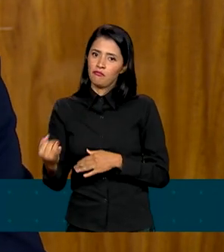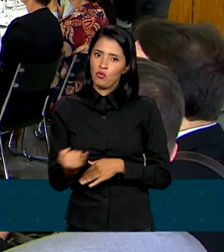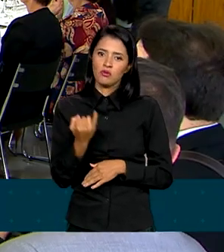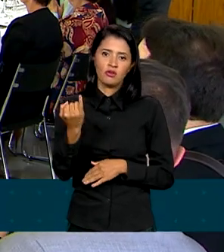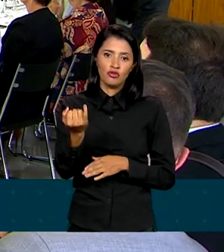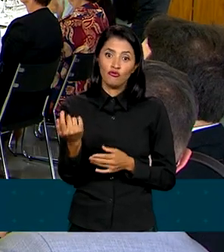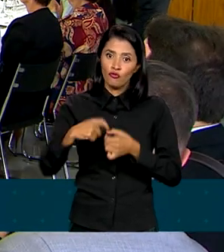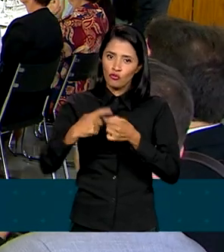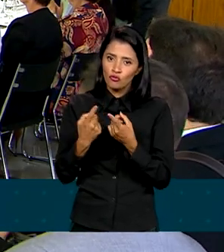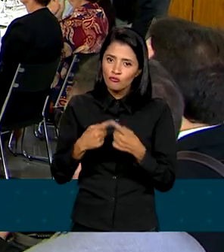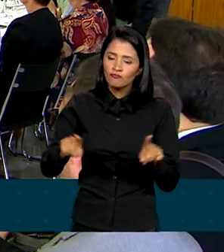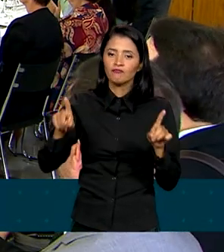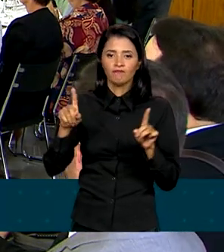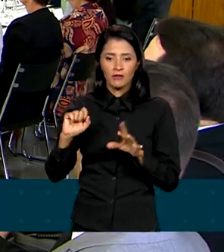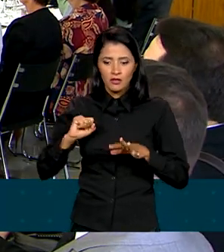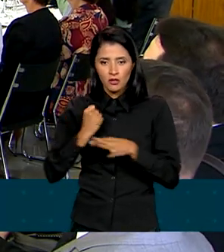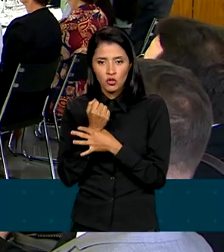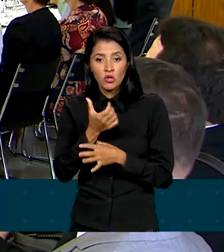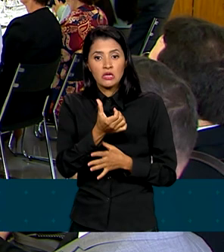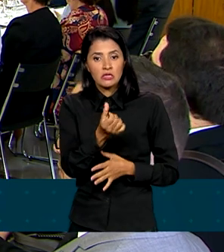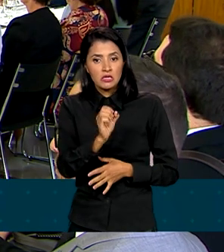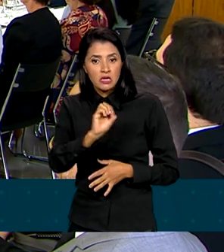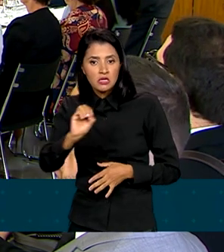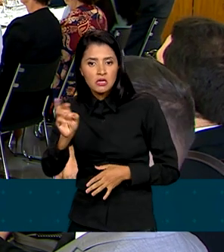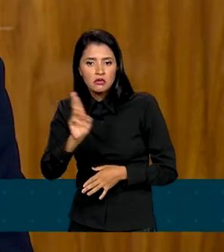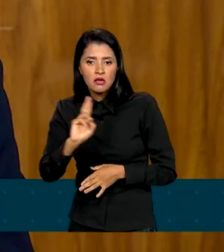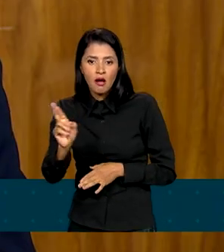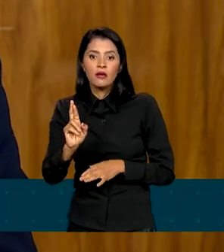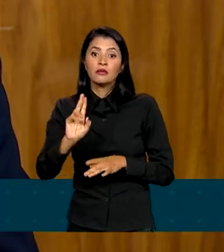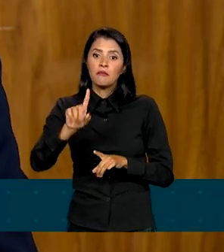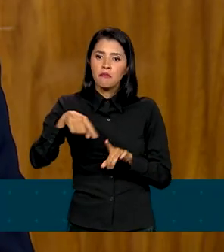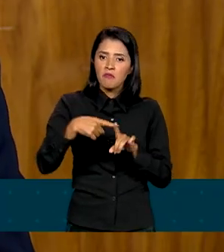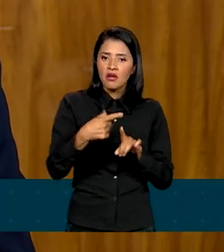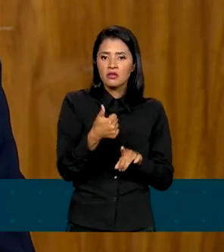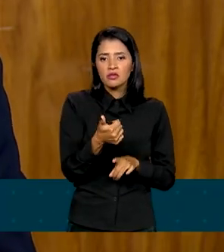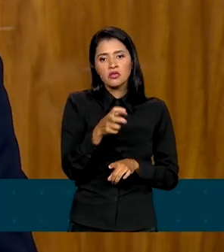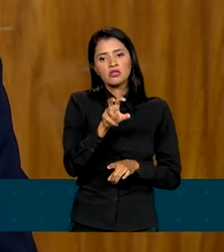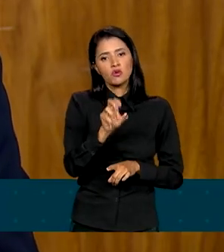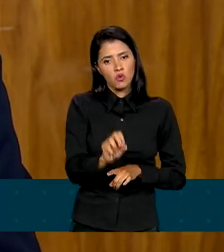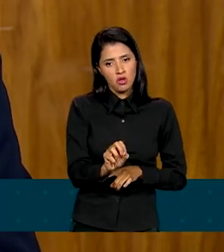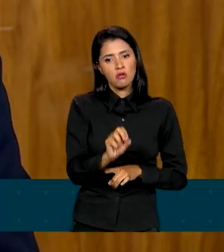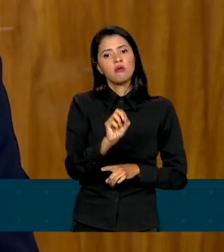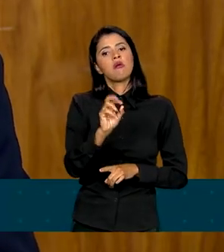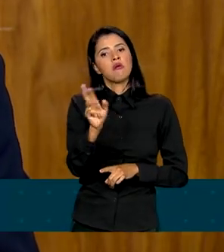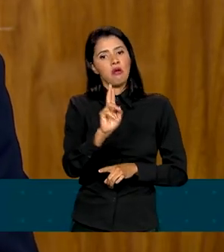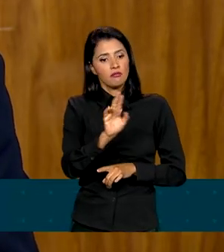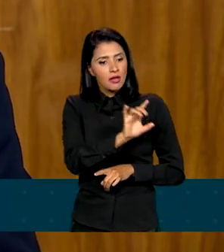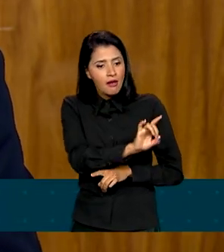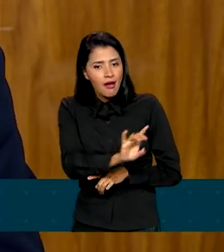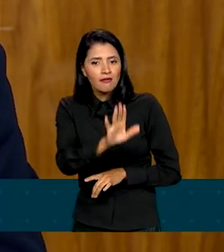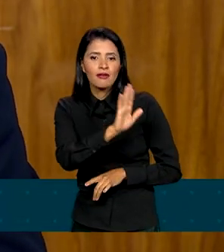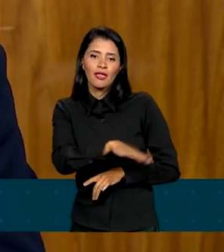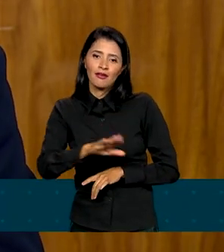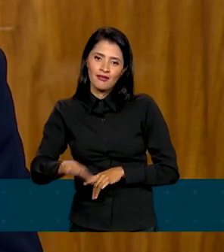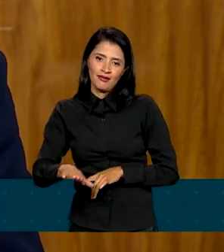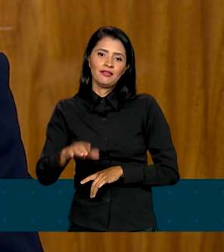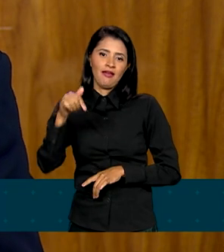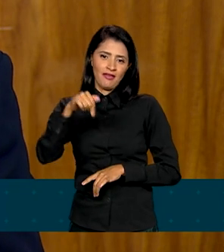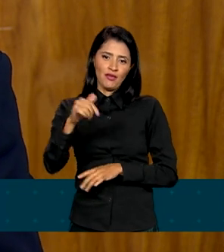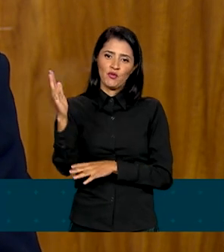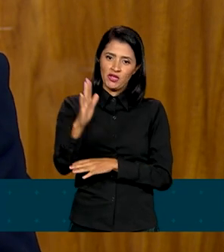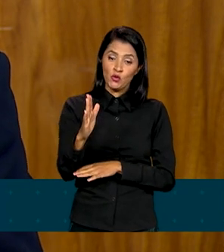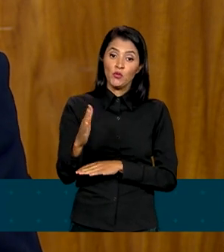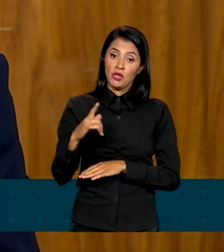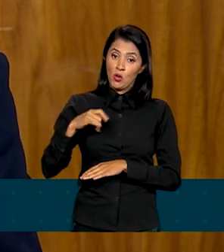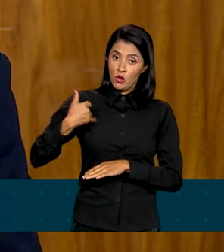garantindo R$ 600 e mais R$ 150 para cada criança até 6 anos nesse país. O presidente nos